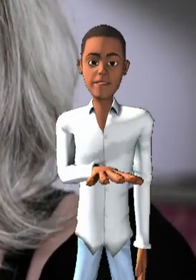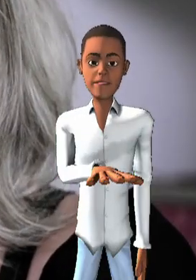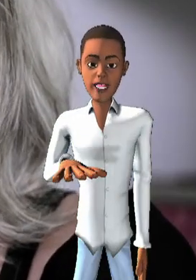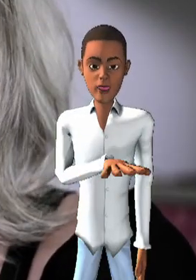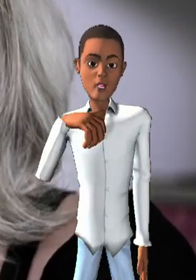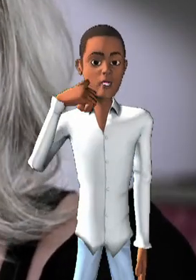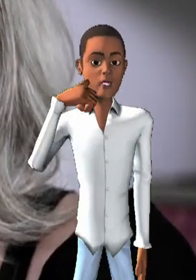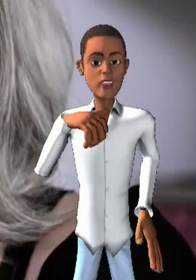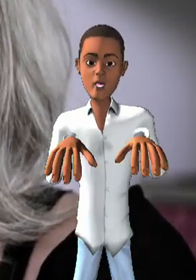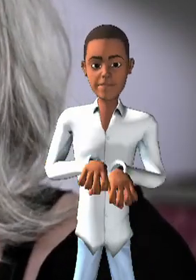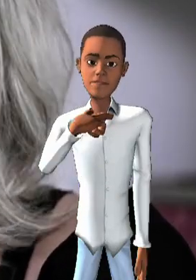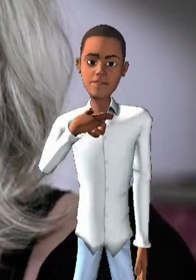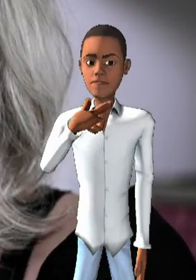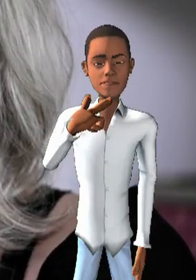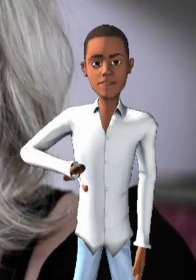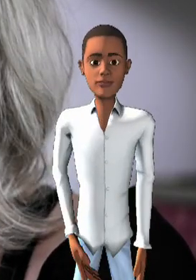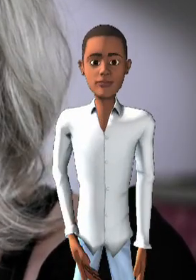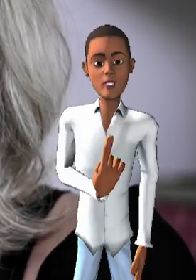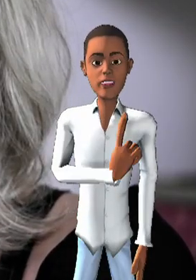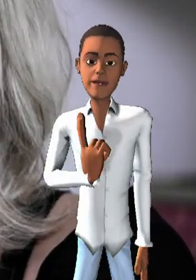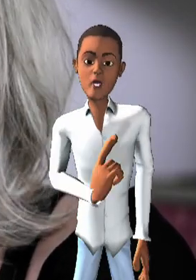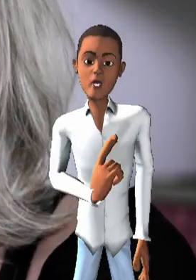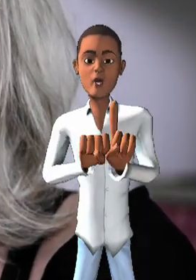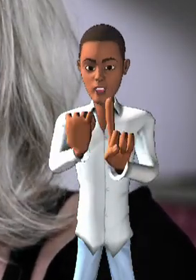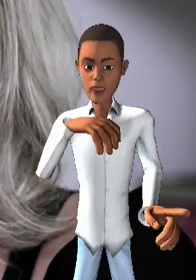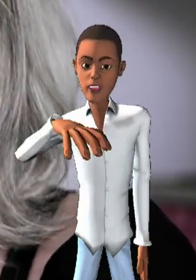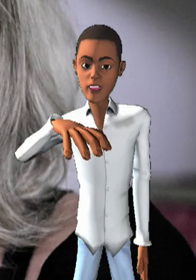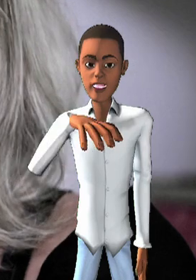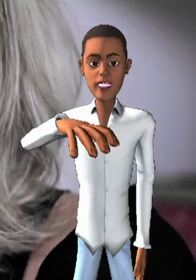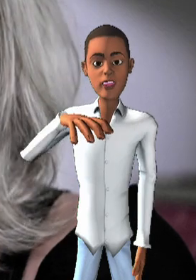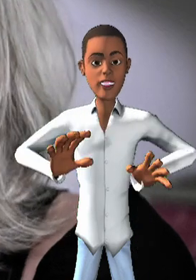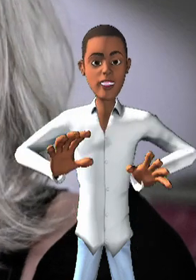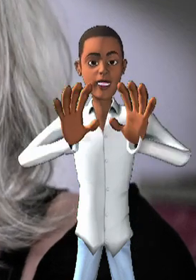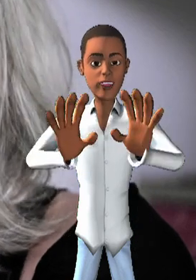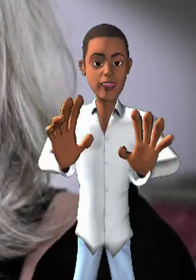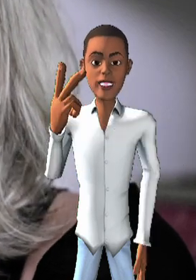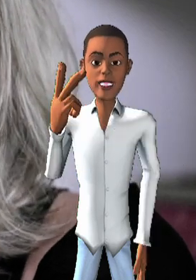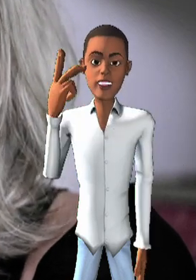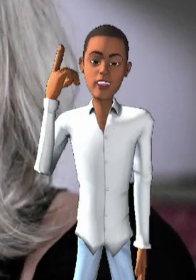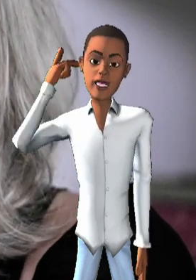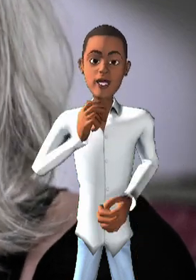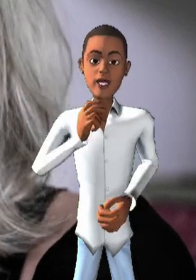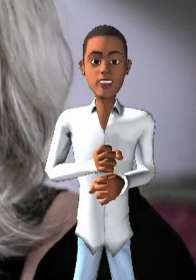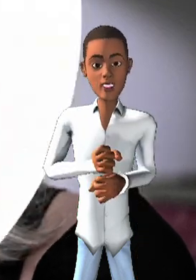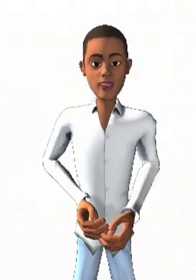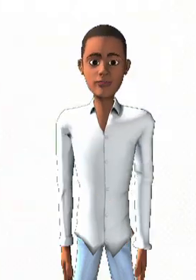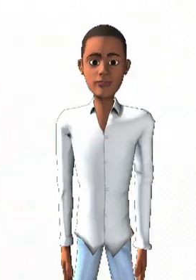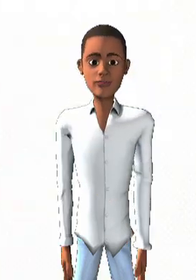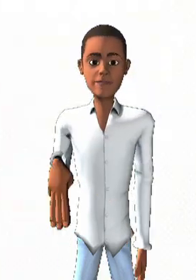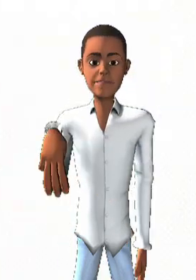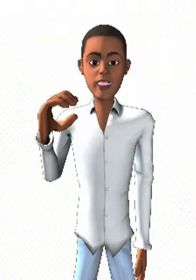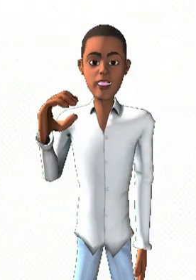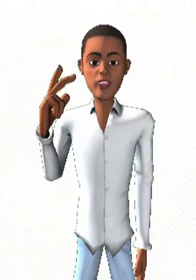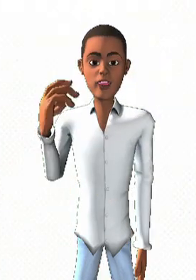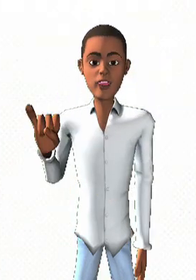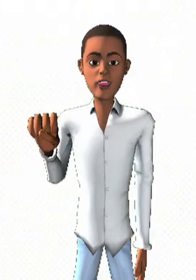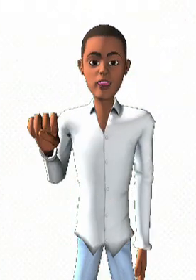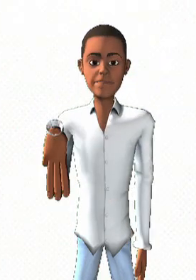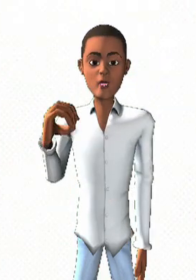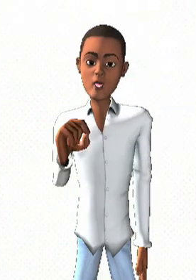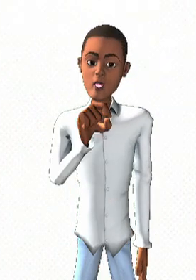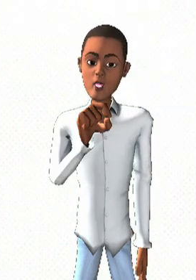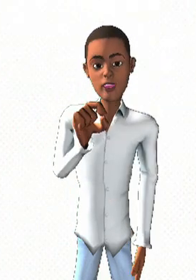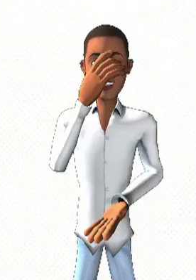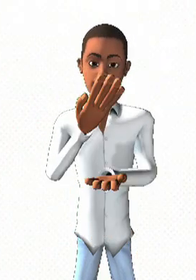comunicação, esses espaços não pertencem às mulheres. A nossa sociedade ela é estruturada desse jeito e já faz muito, muito, muito tempo. O machismo é a